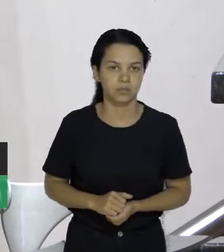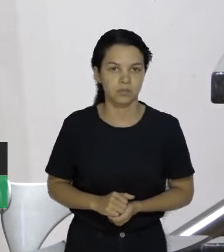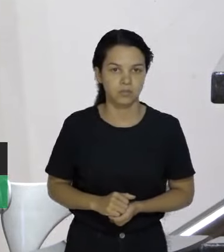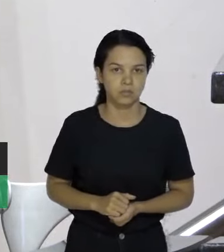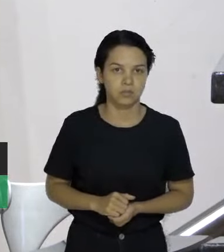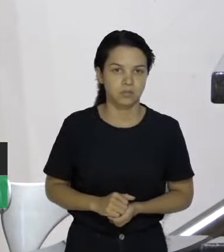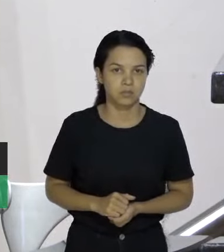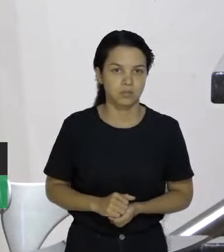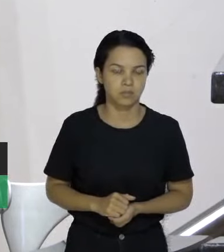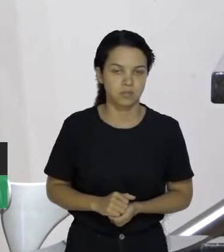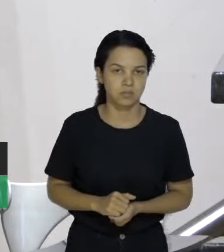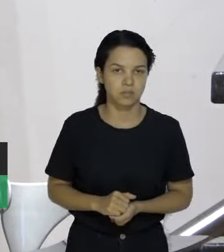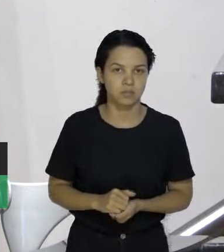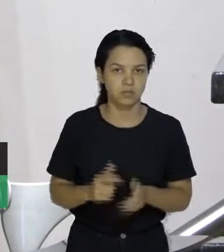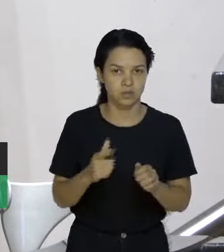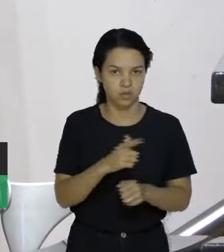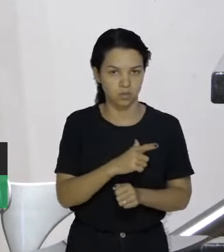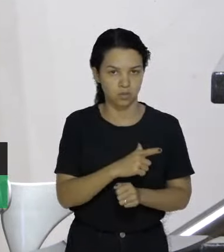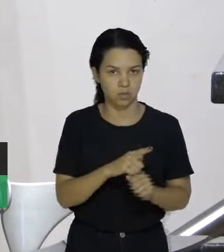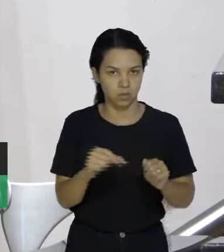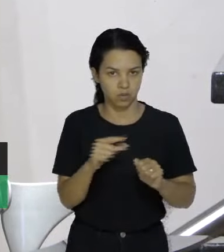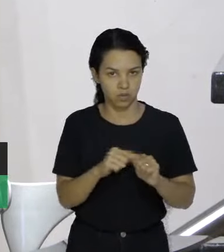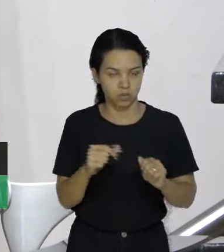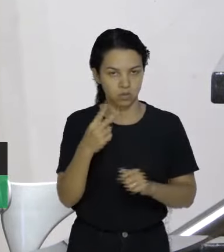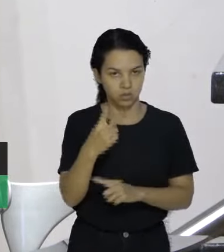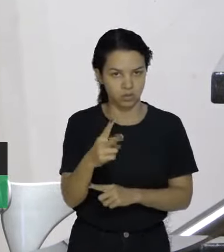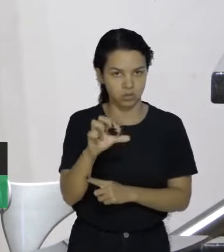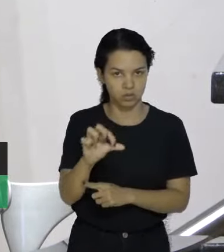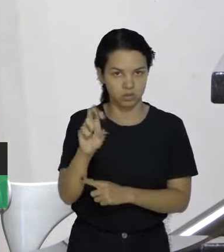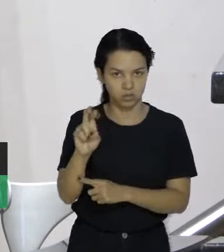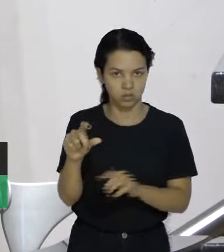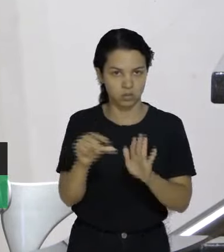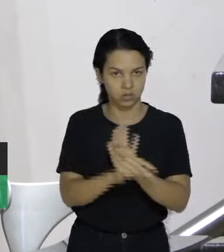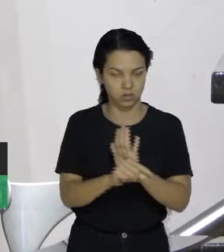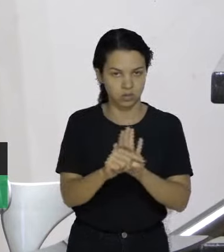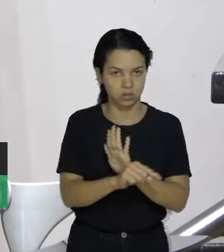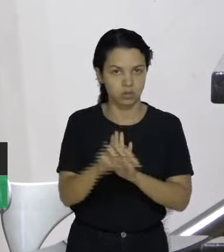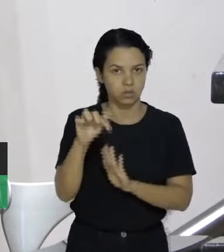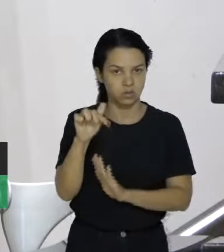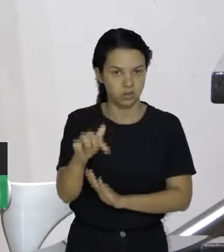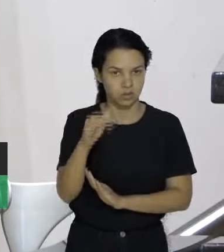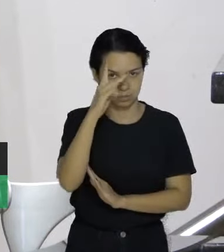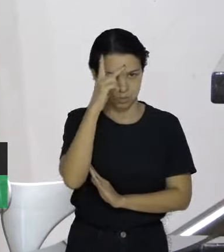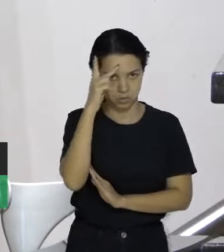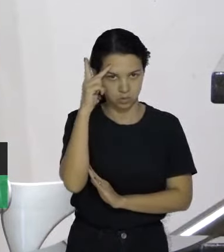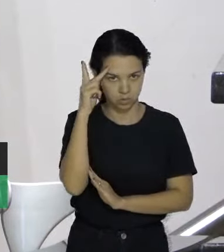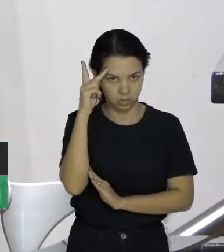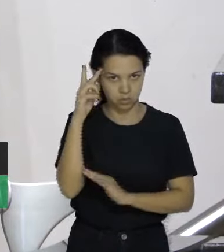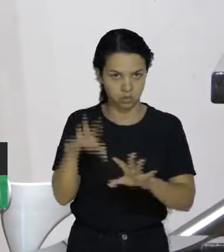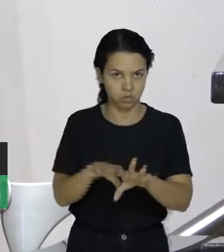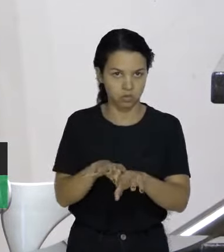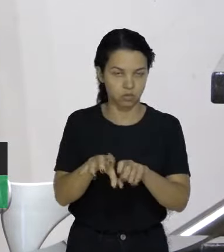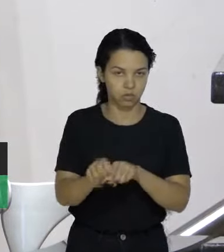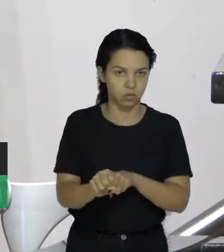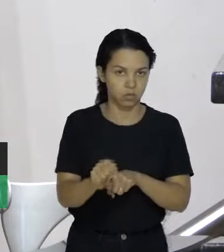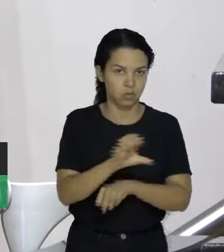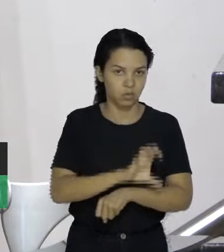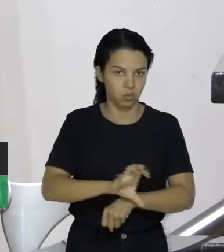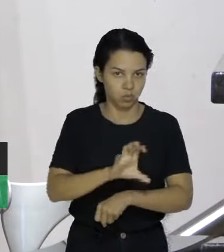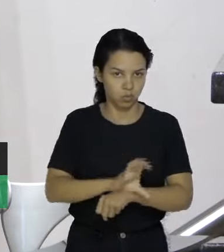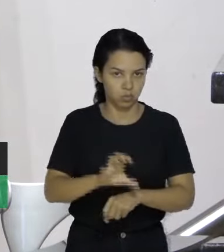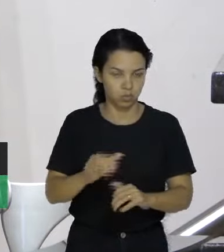aparecia no artigo 295 inciso 7 que pessoas com diploma de curso superior de qualquer